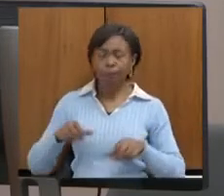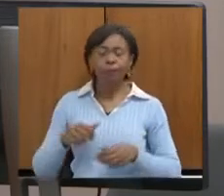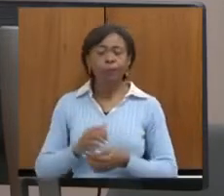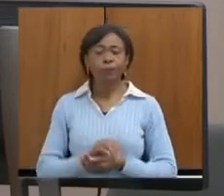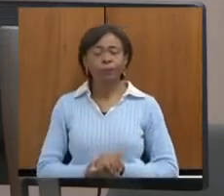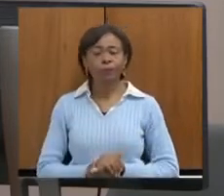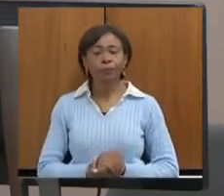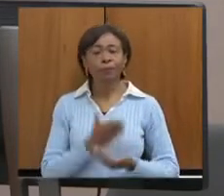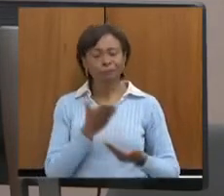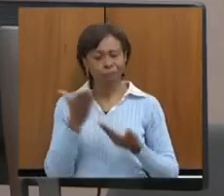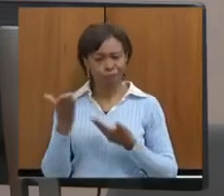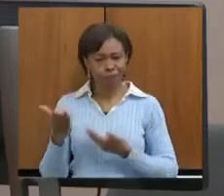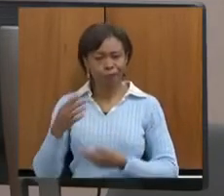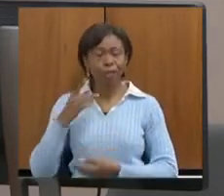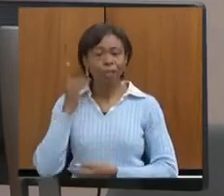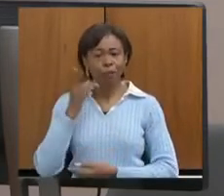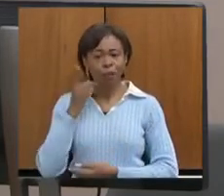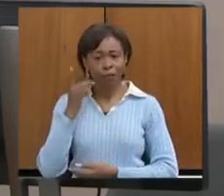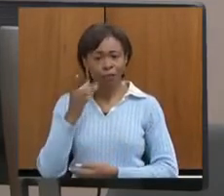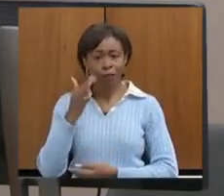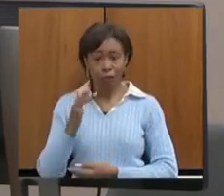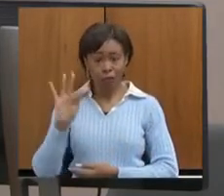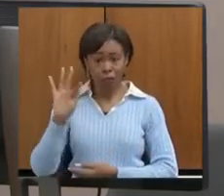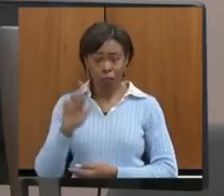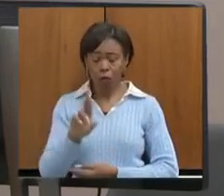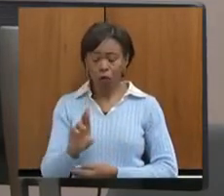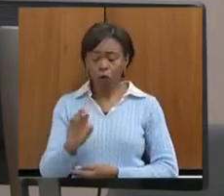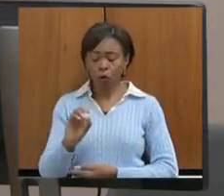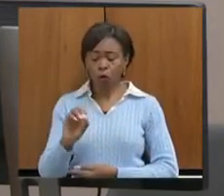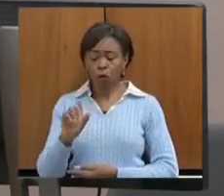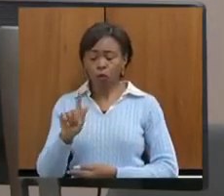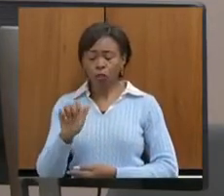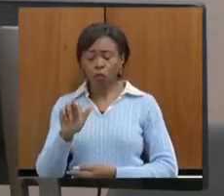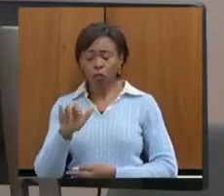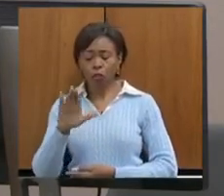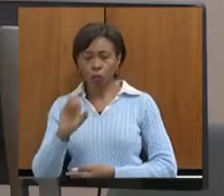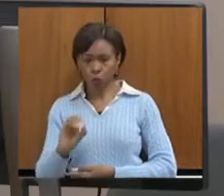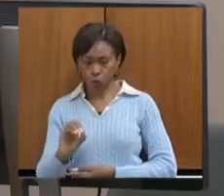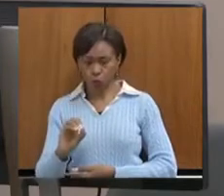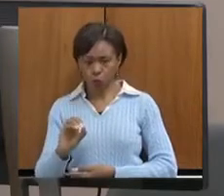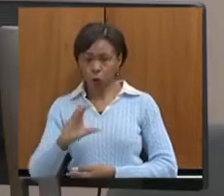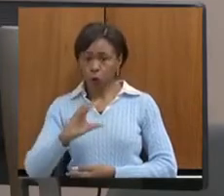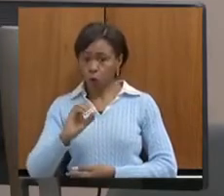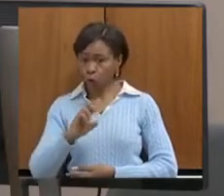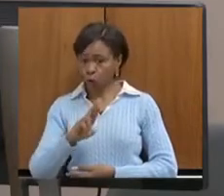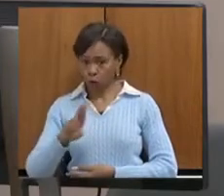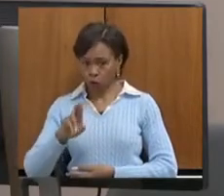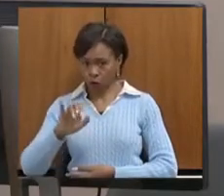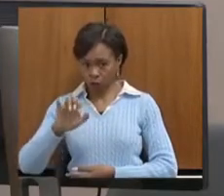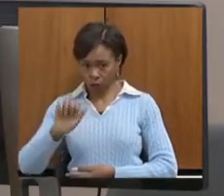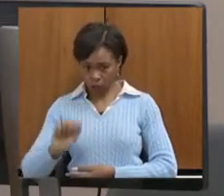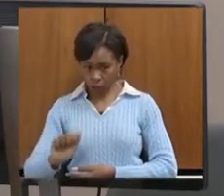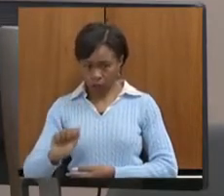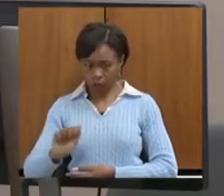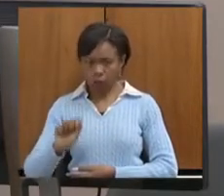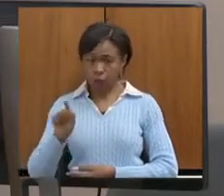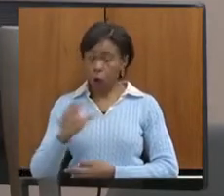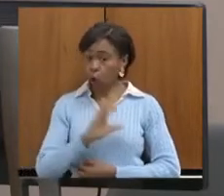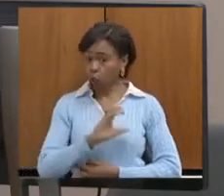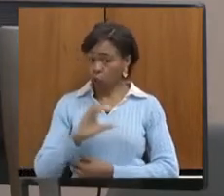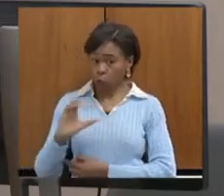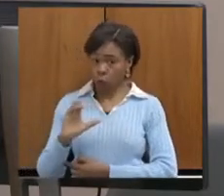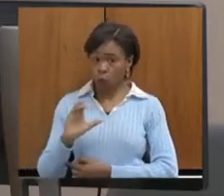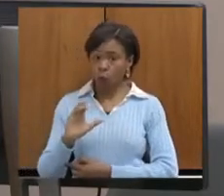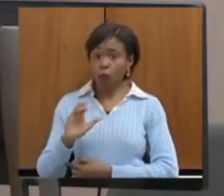palavra ao deputado federal Rogério Correia coordenador da comissão externa sobre o rompimento da barragem de Fundão da